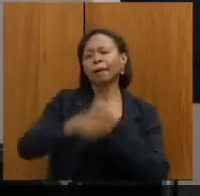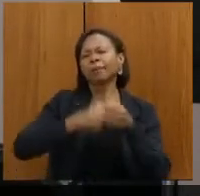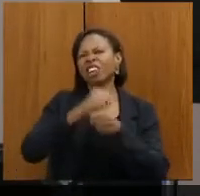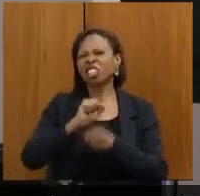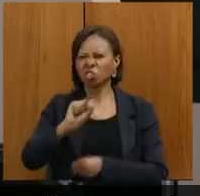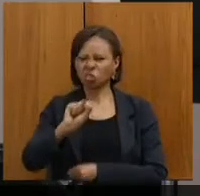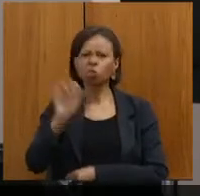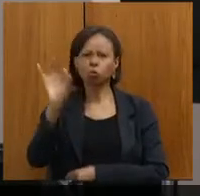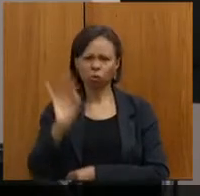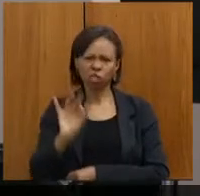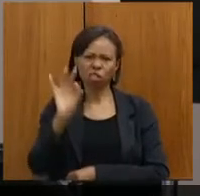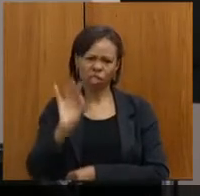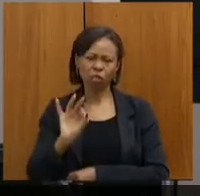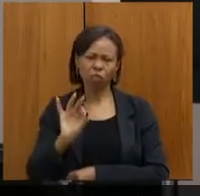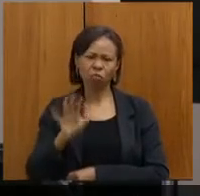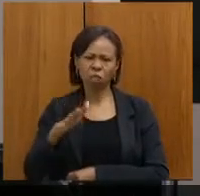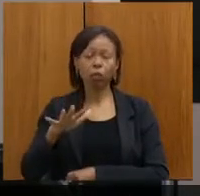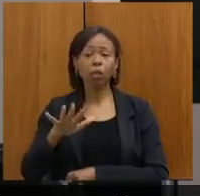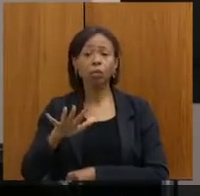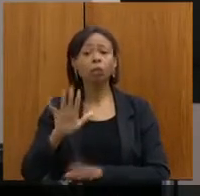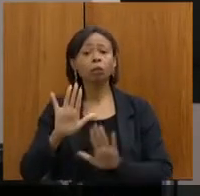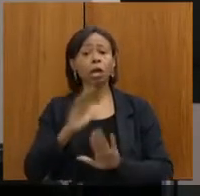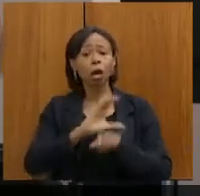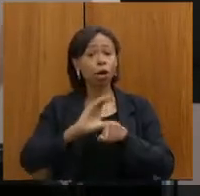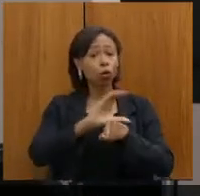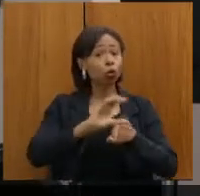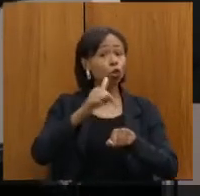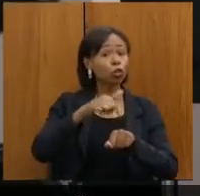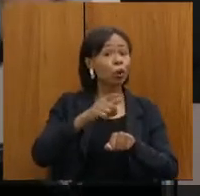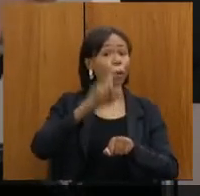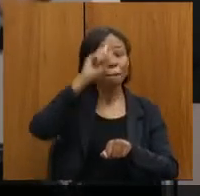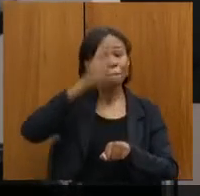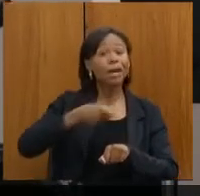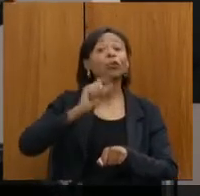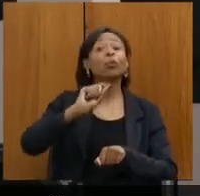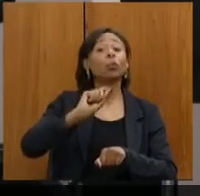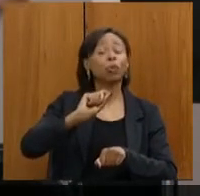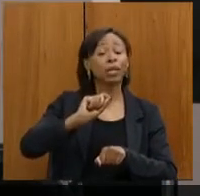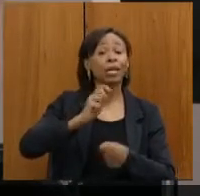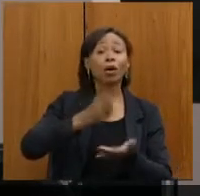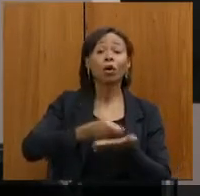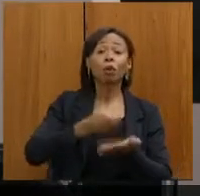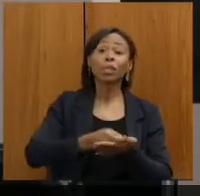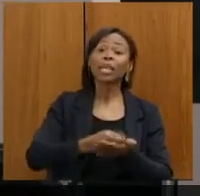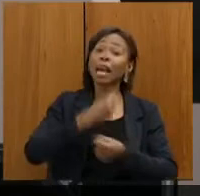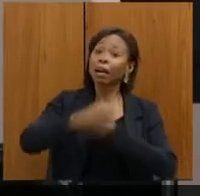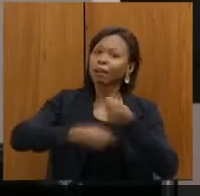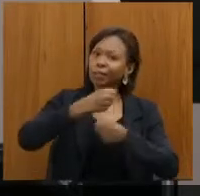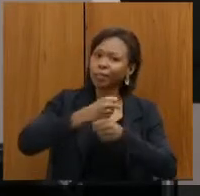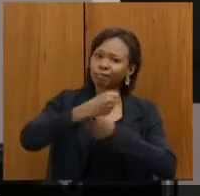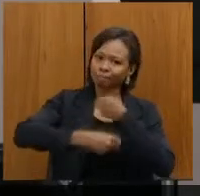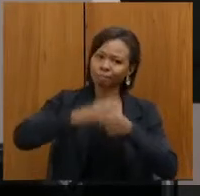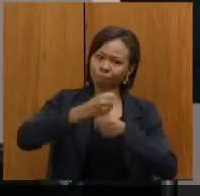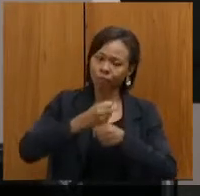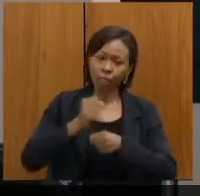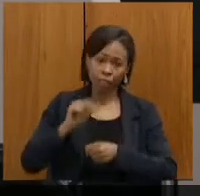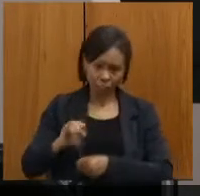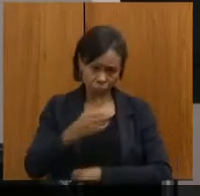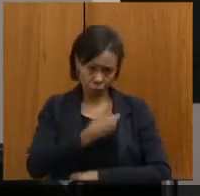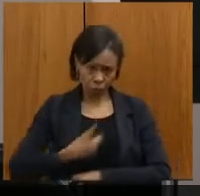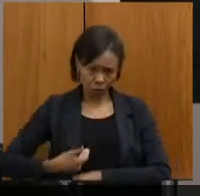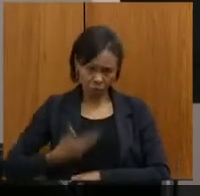valgo em torno disso aí mas a constituição diz que isso tem que acontecer anualmente Esse é promessa do e